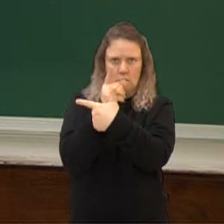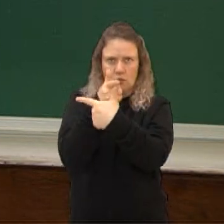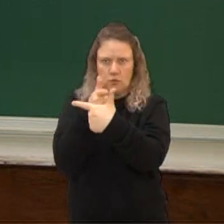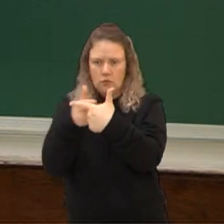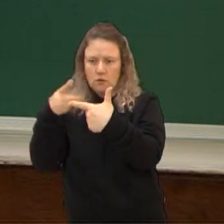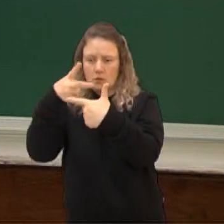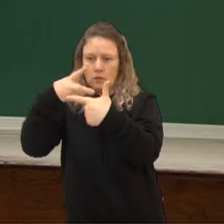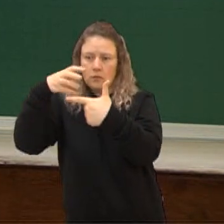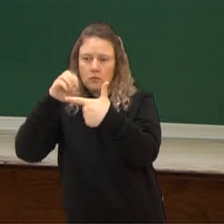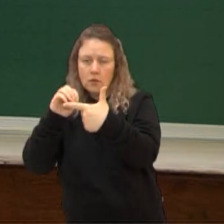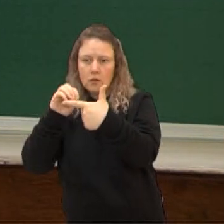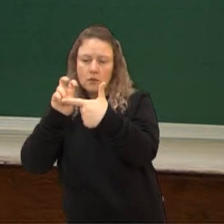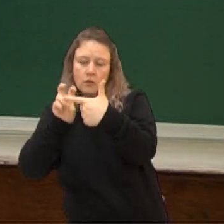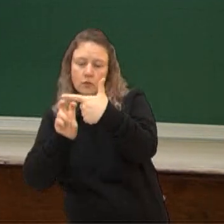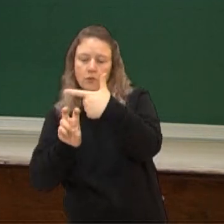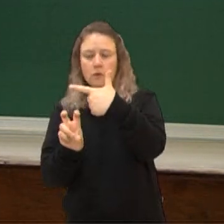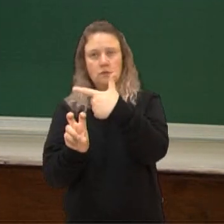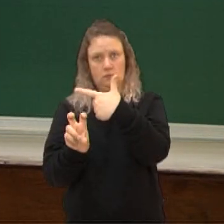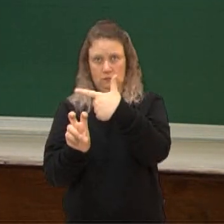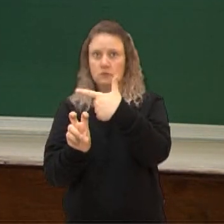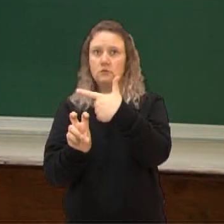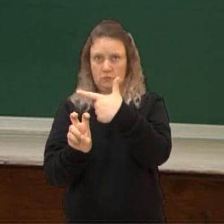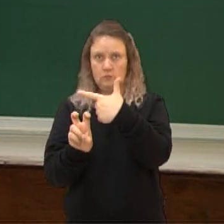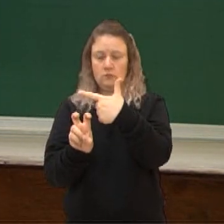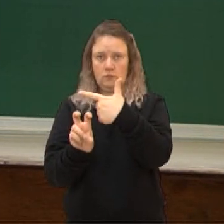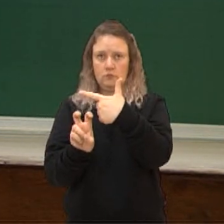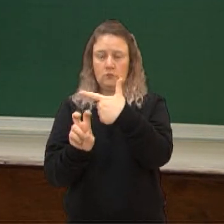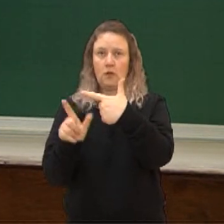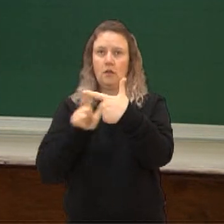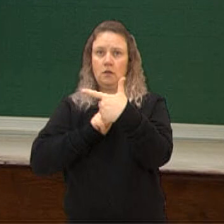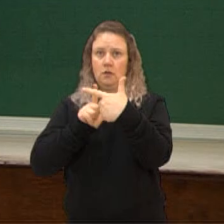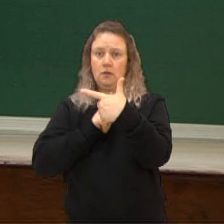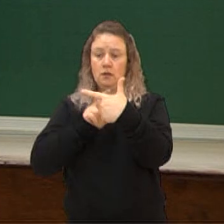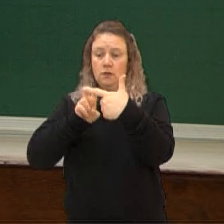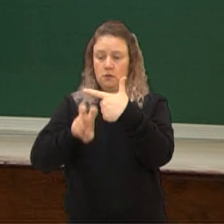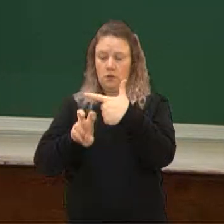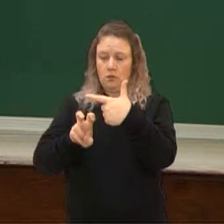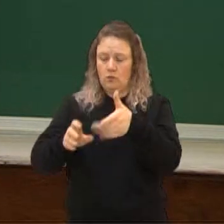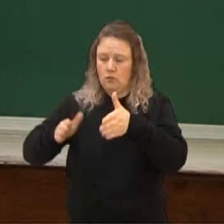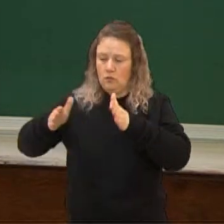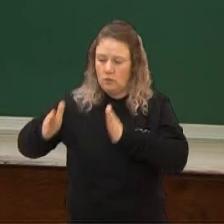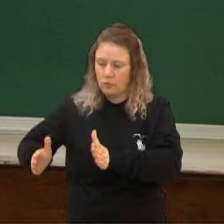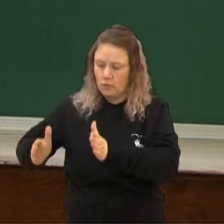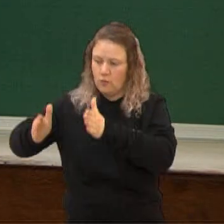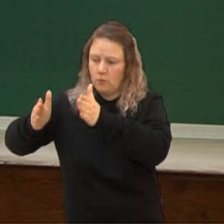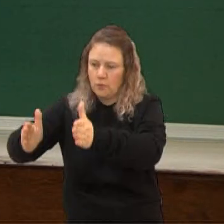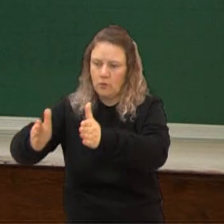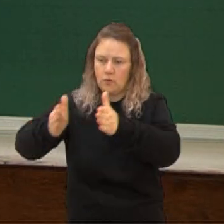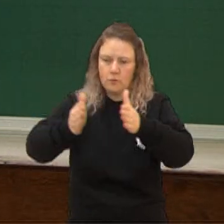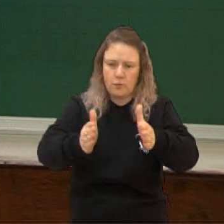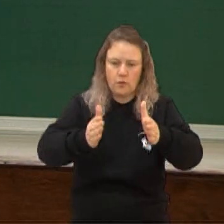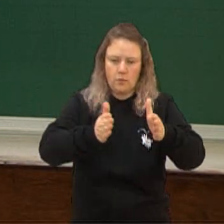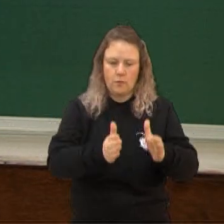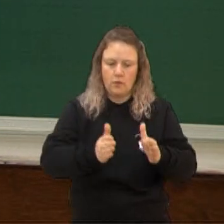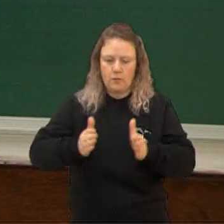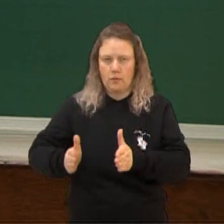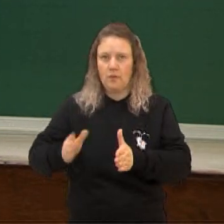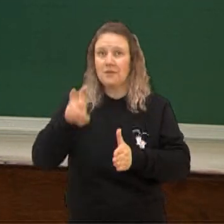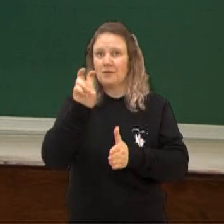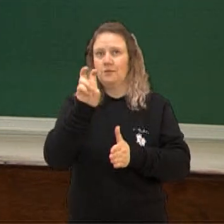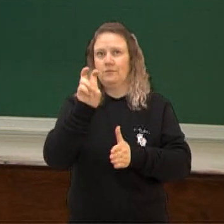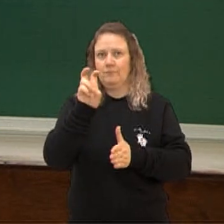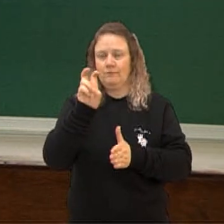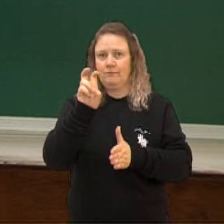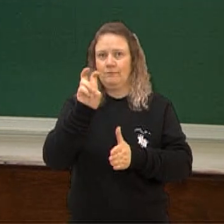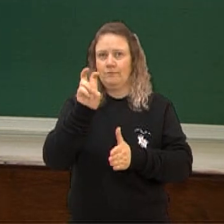terei 5 camadas. Então, eu vou ter 5 pilhas. Qual é a altura de cada container? Lá